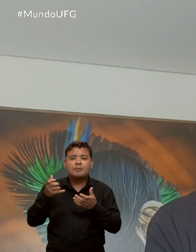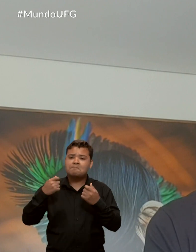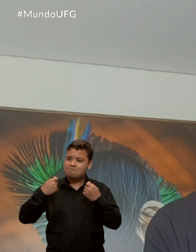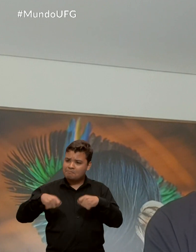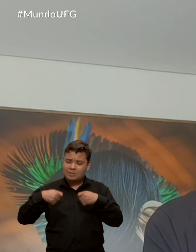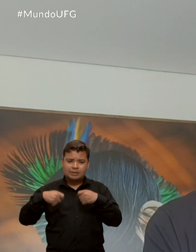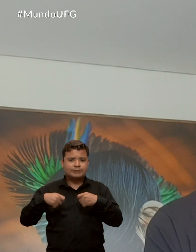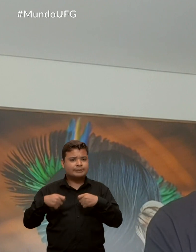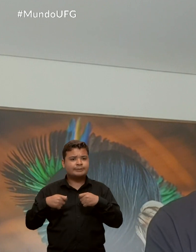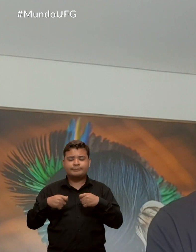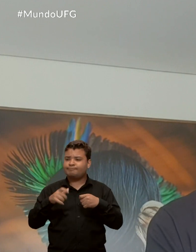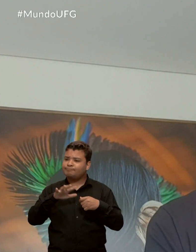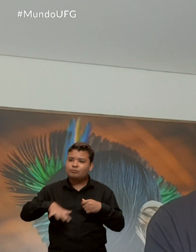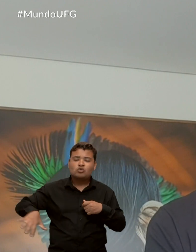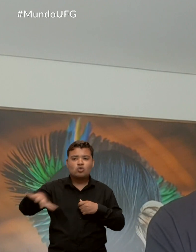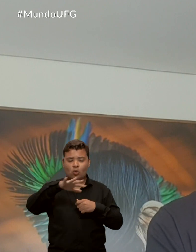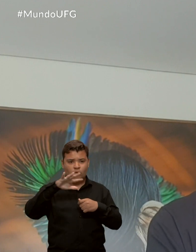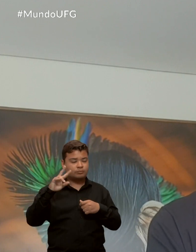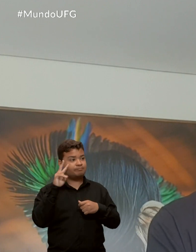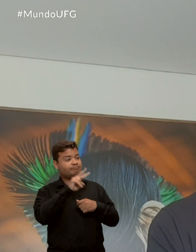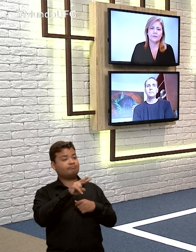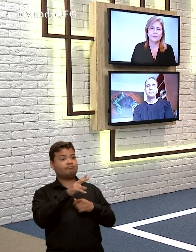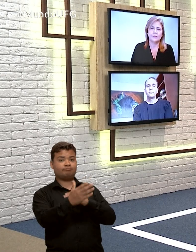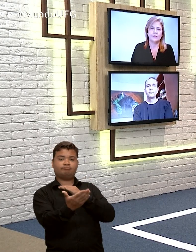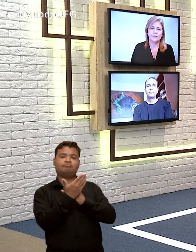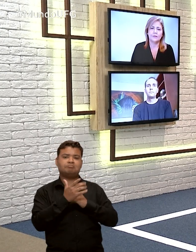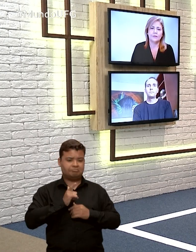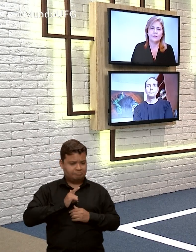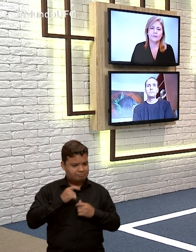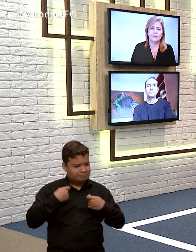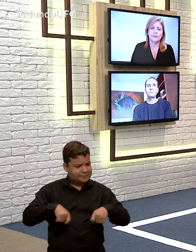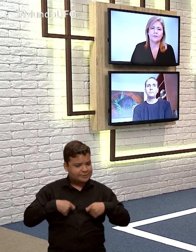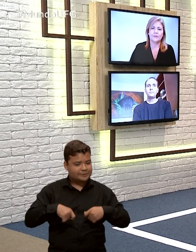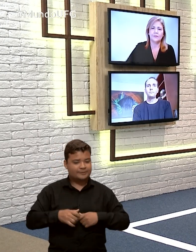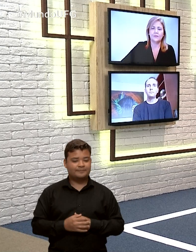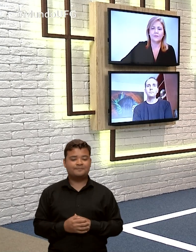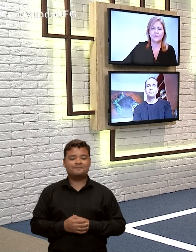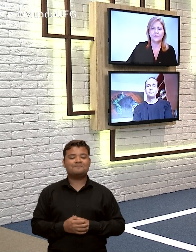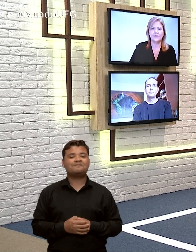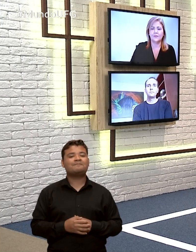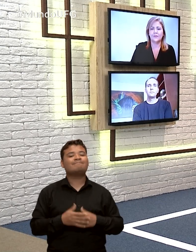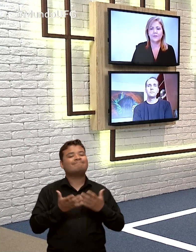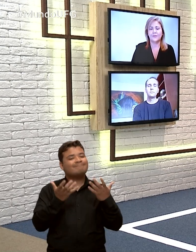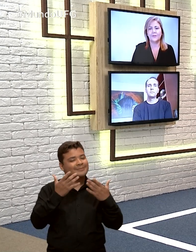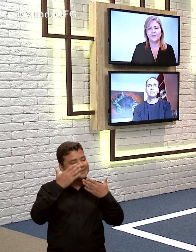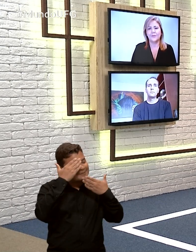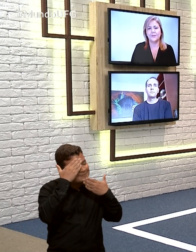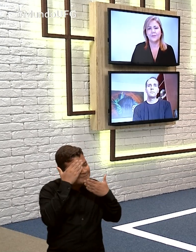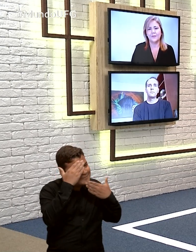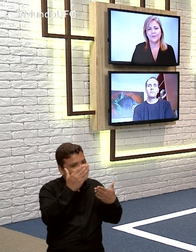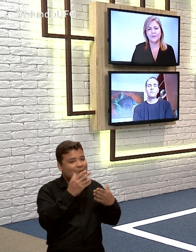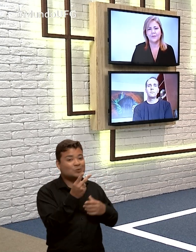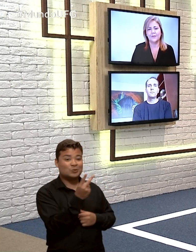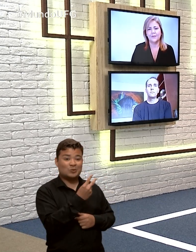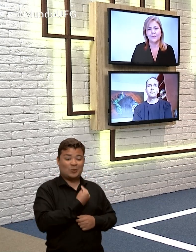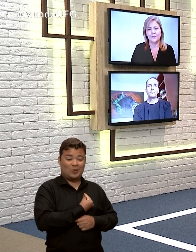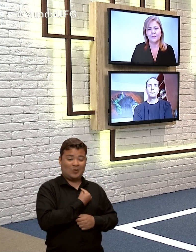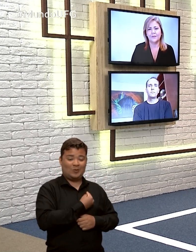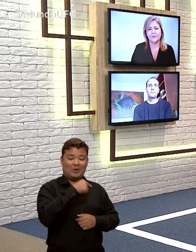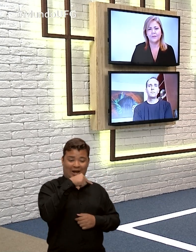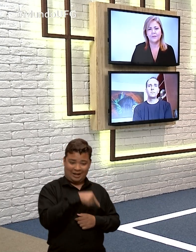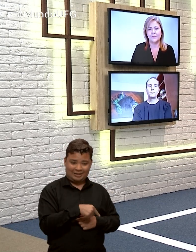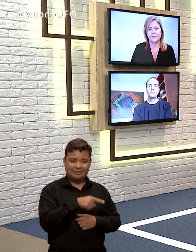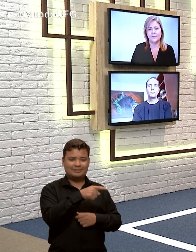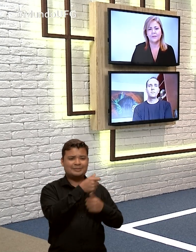todos da melhor forma possível. Certo. Bom, eu quero aqui agradecer a presença de vocês para falar sobre